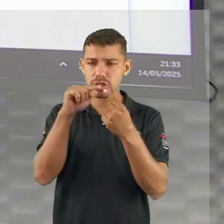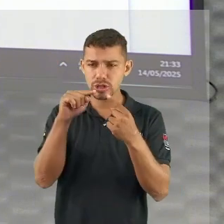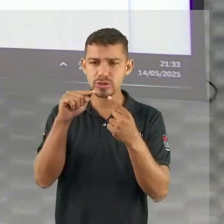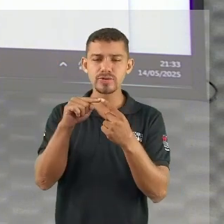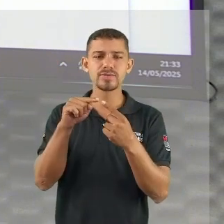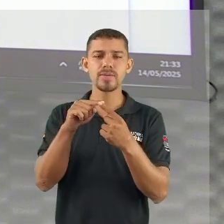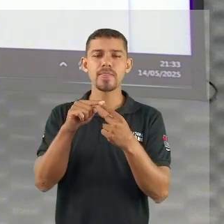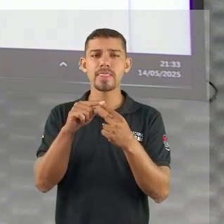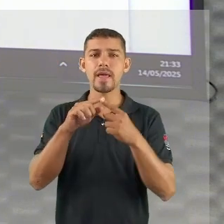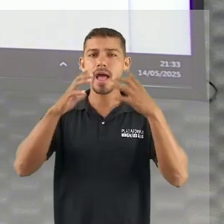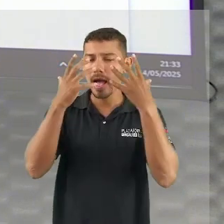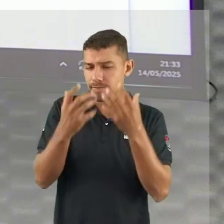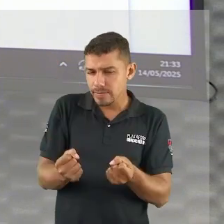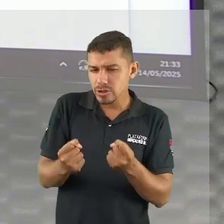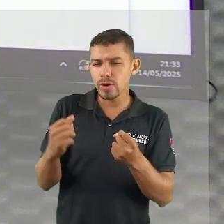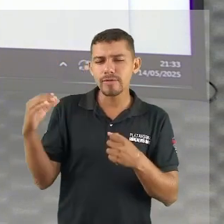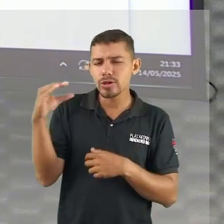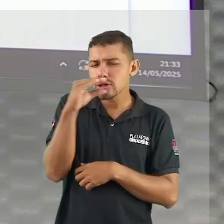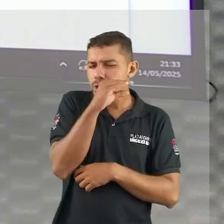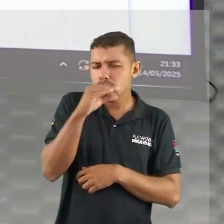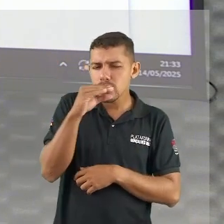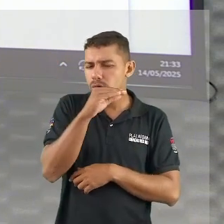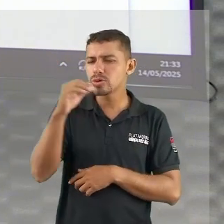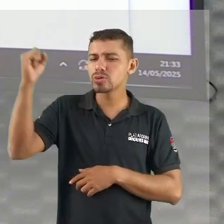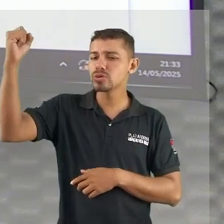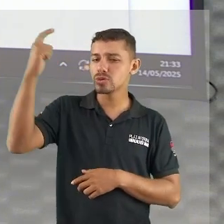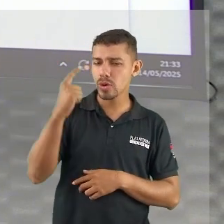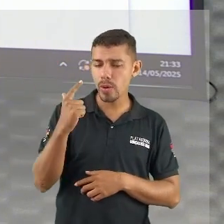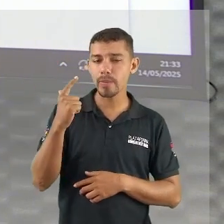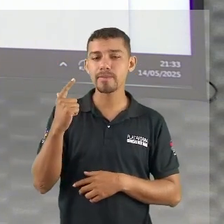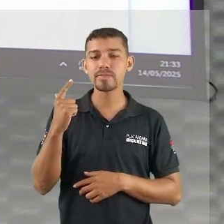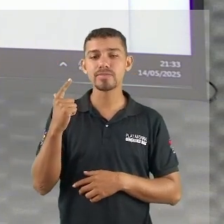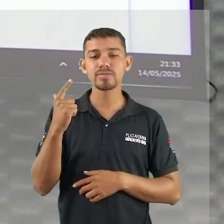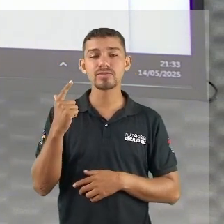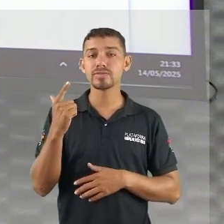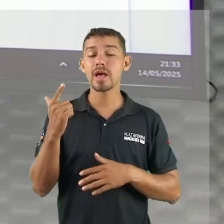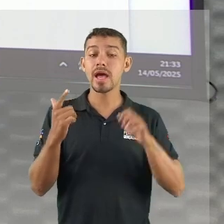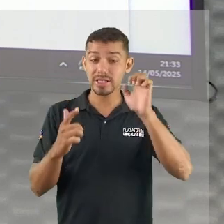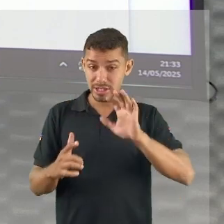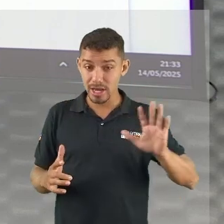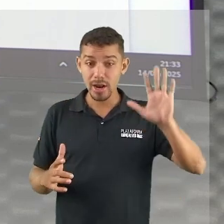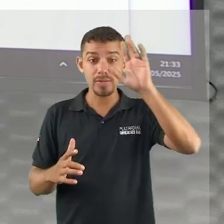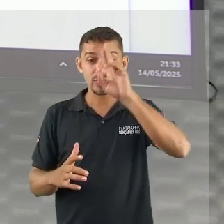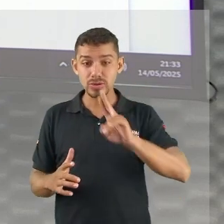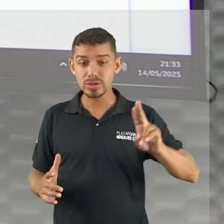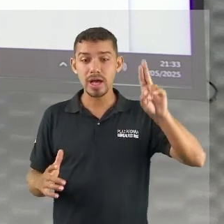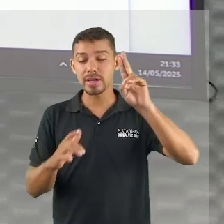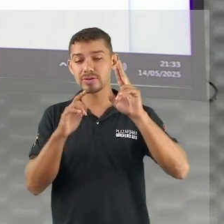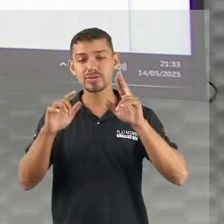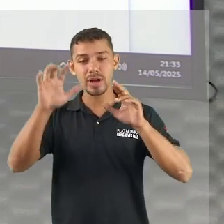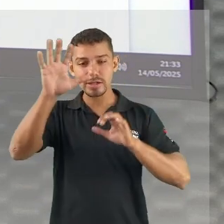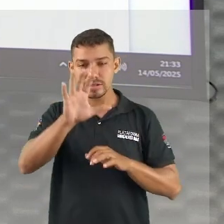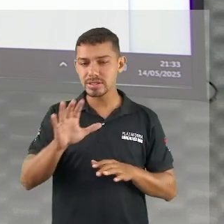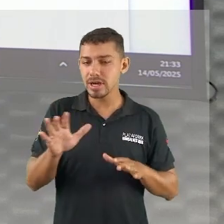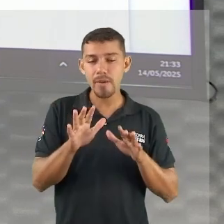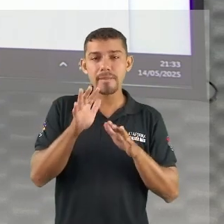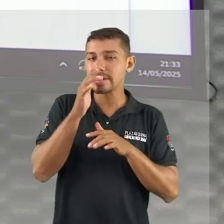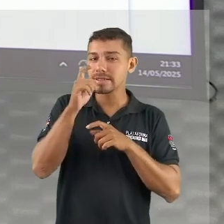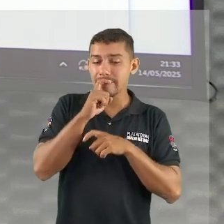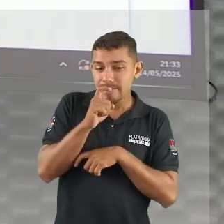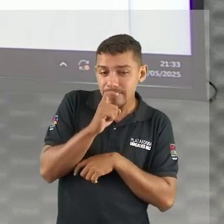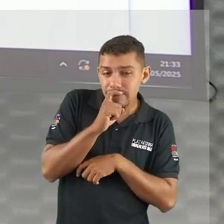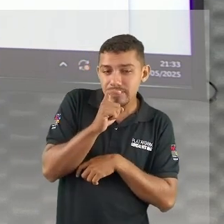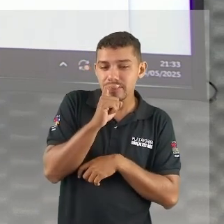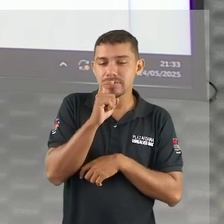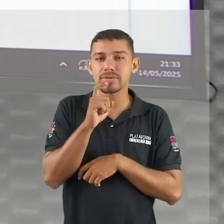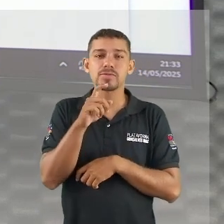objetivo absorver o calor proveniente do sol. Então, geralmente é utilizada em regiões mais frias,